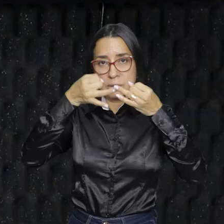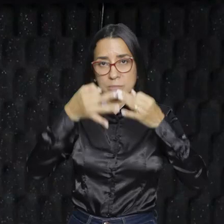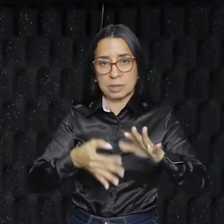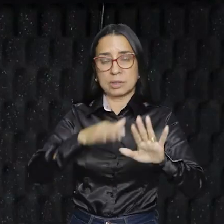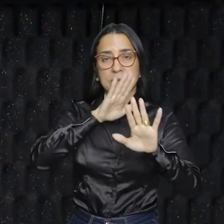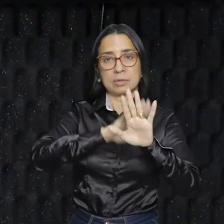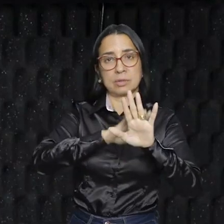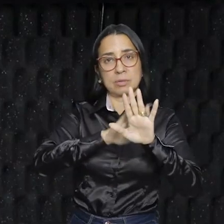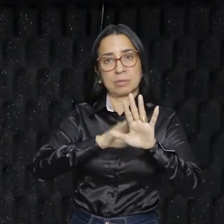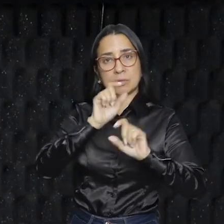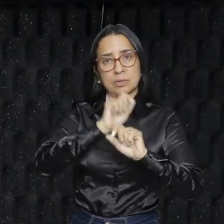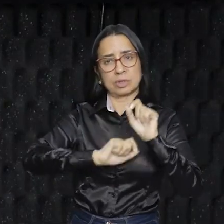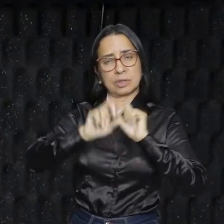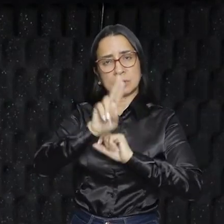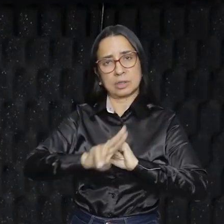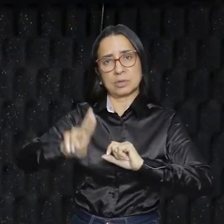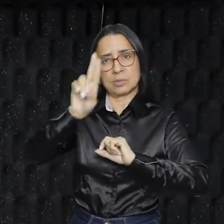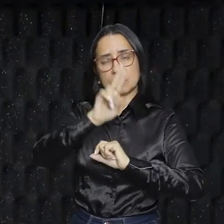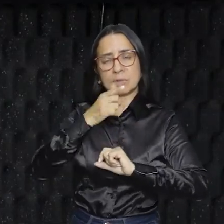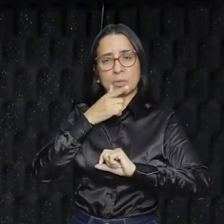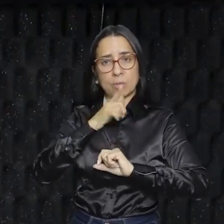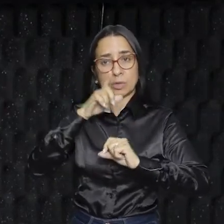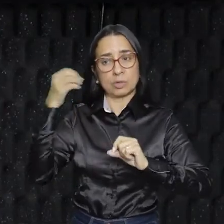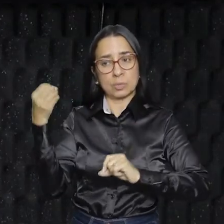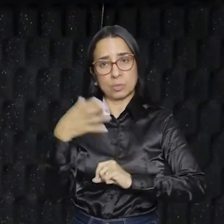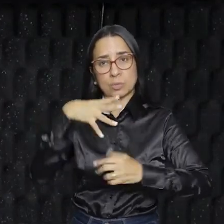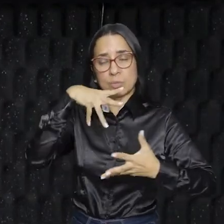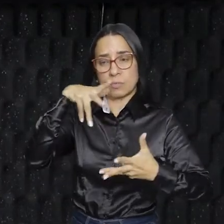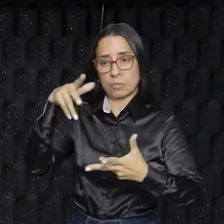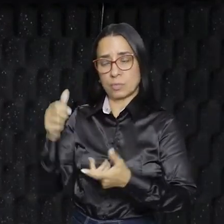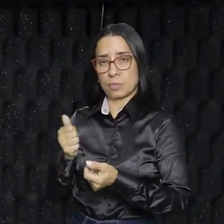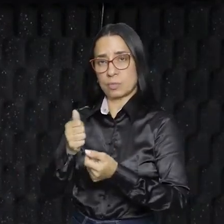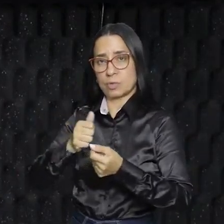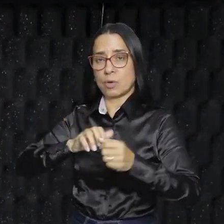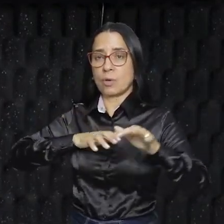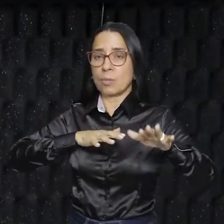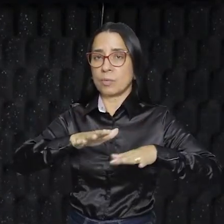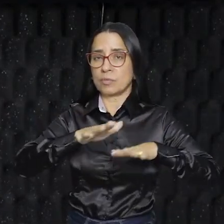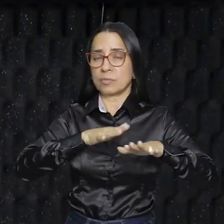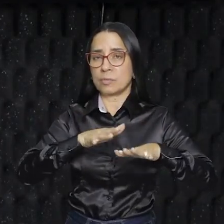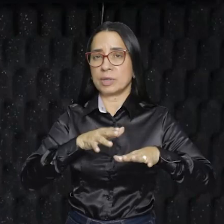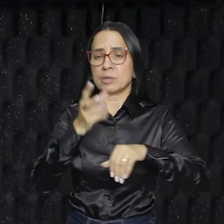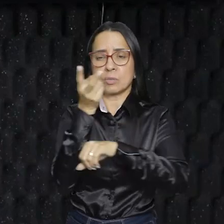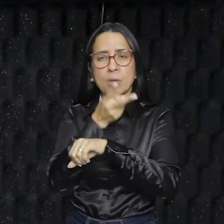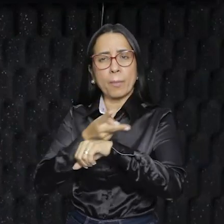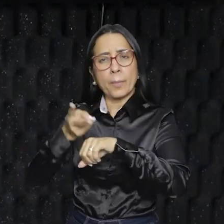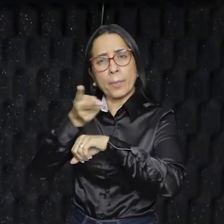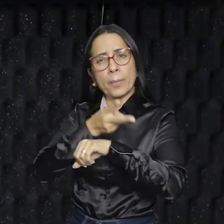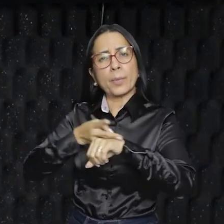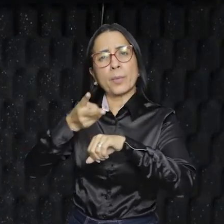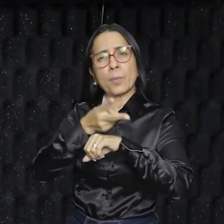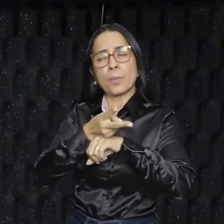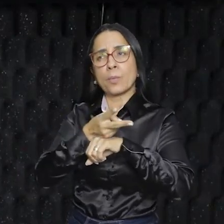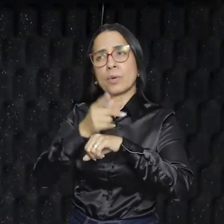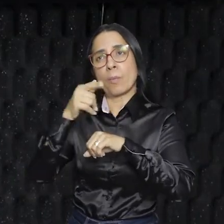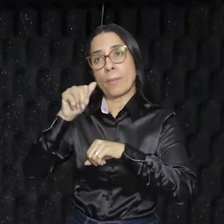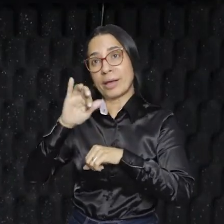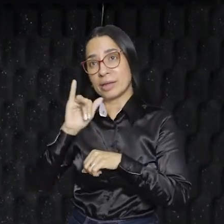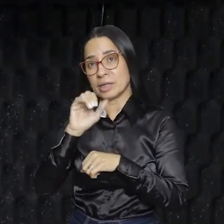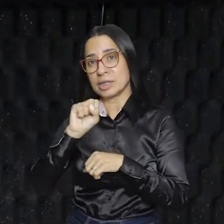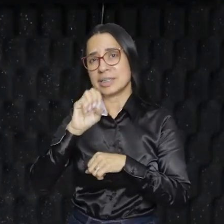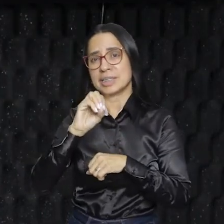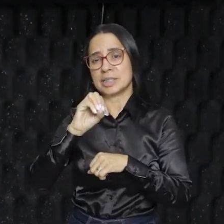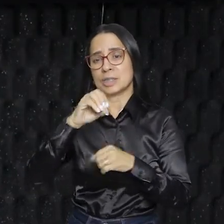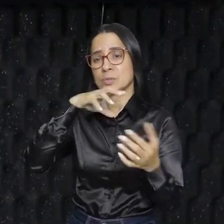Mundo. Um movimento onde você tem a busca de um místico paraíso terrestre, com todo